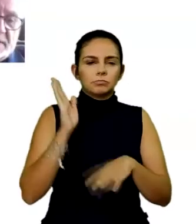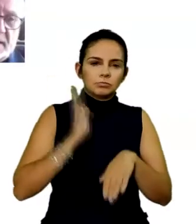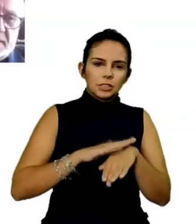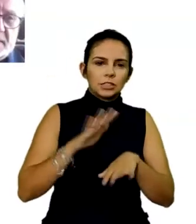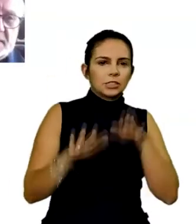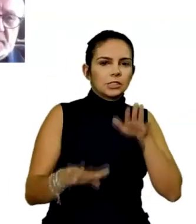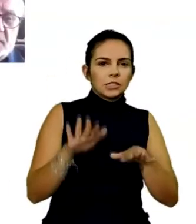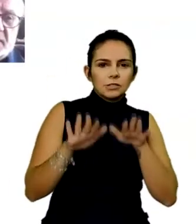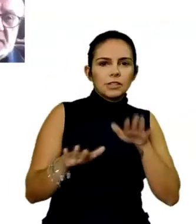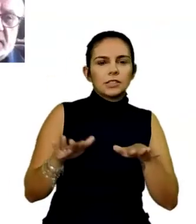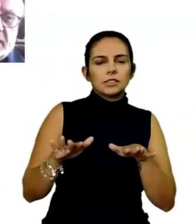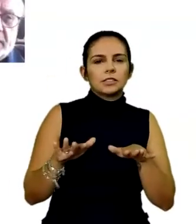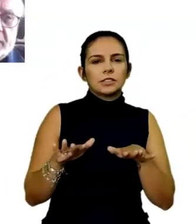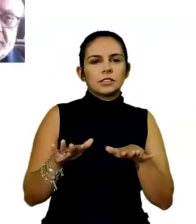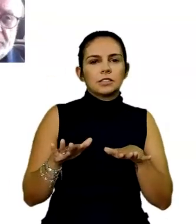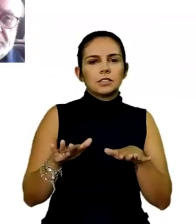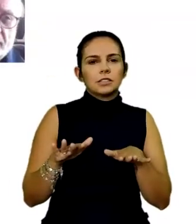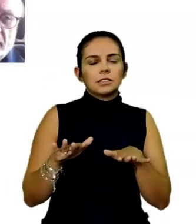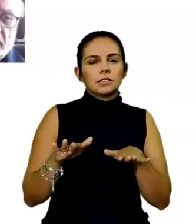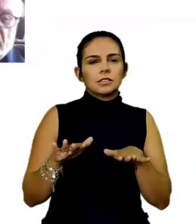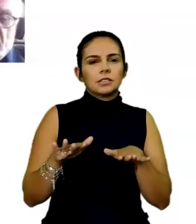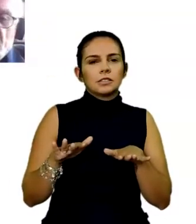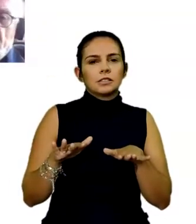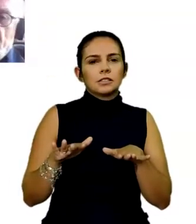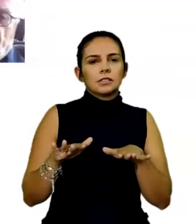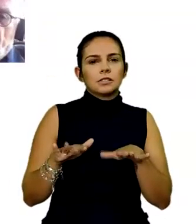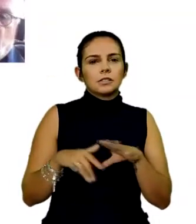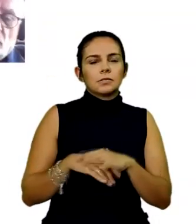mais talvez nas minhas